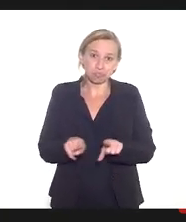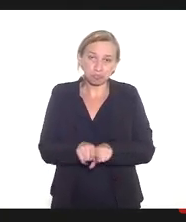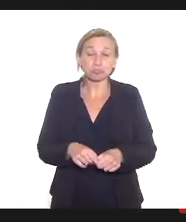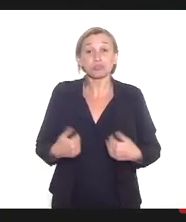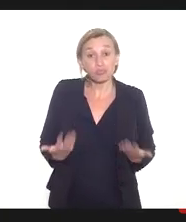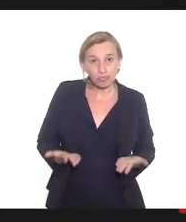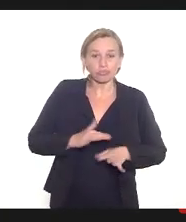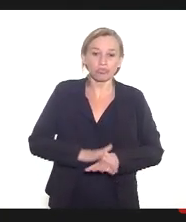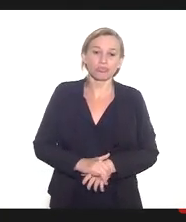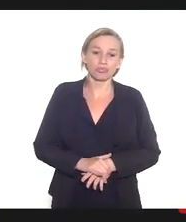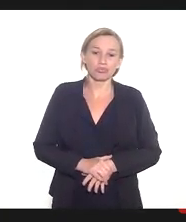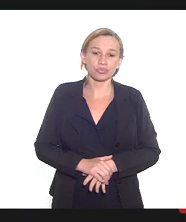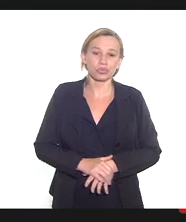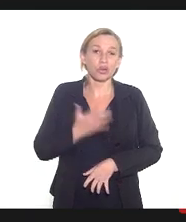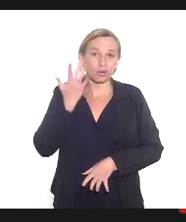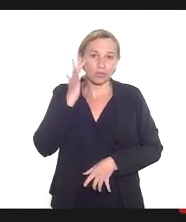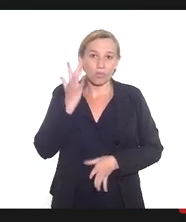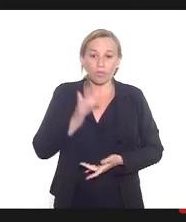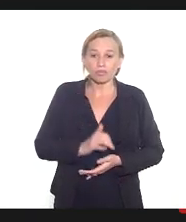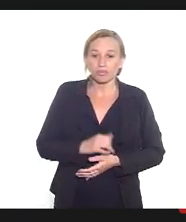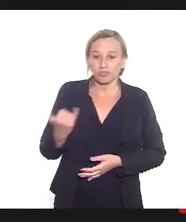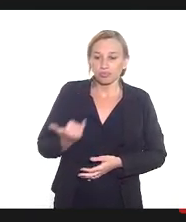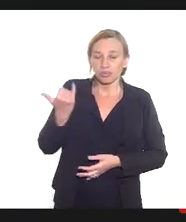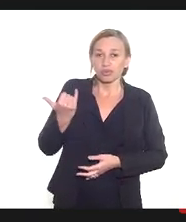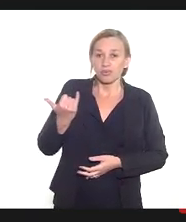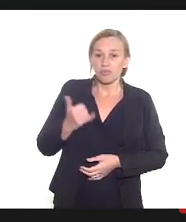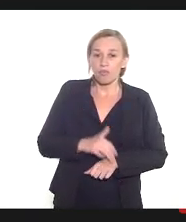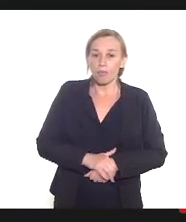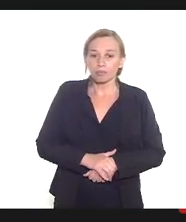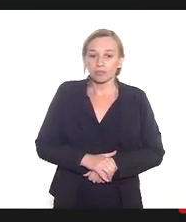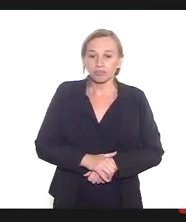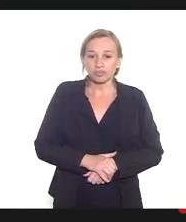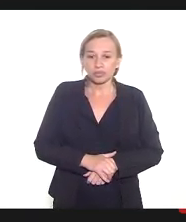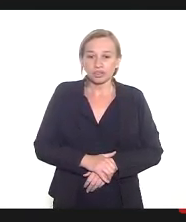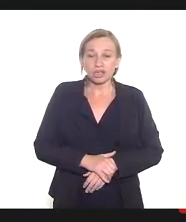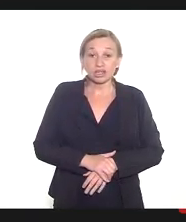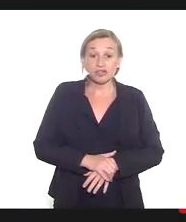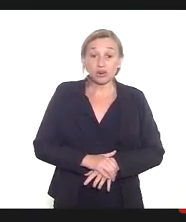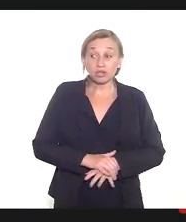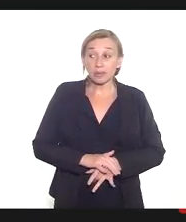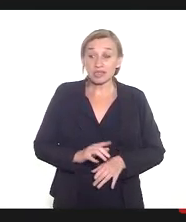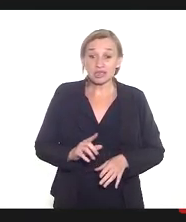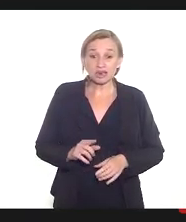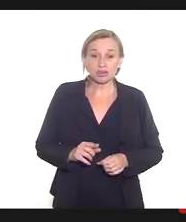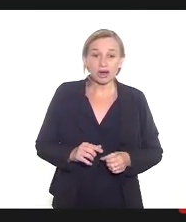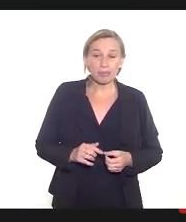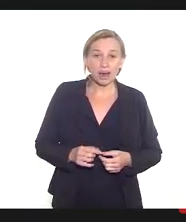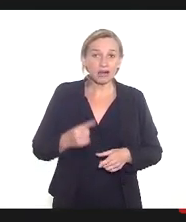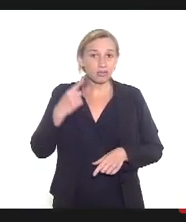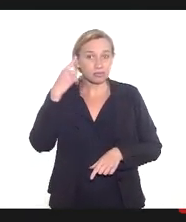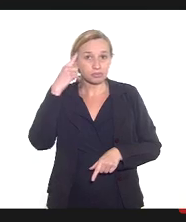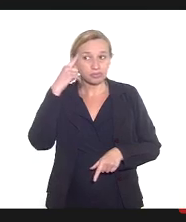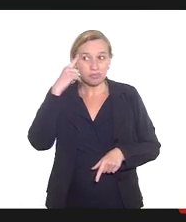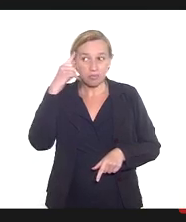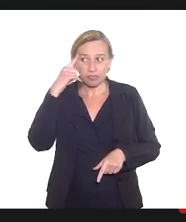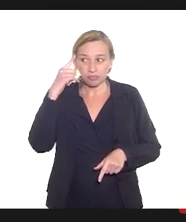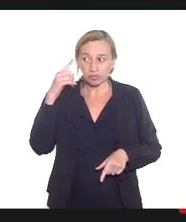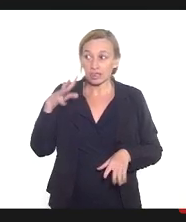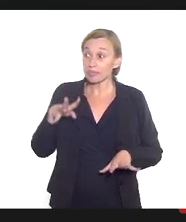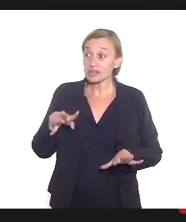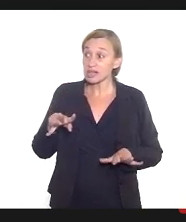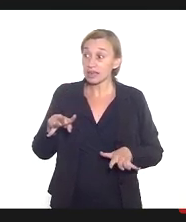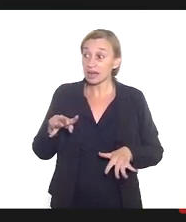então eu eu acho super importante e a gente pensa se né não só para quarta-feira para essa